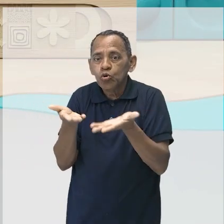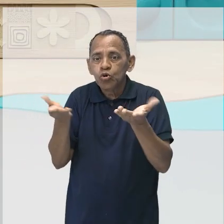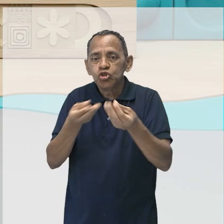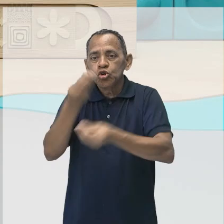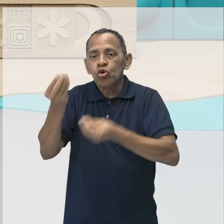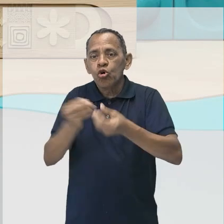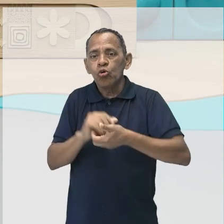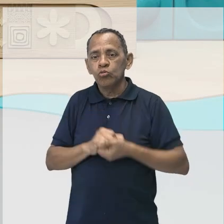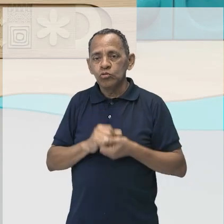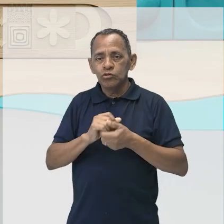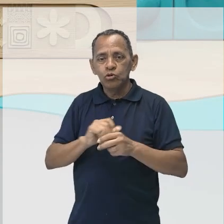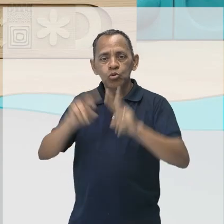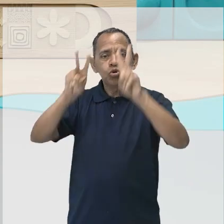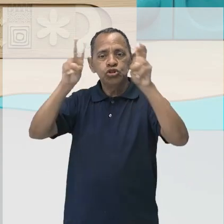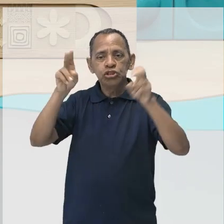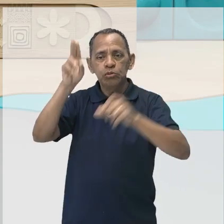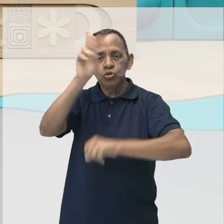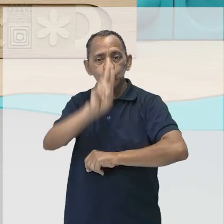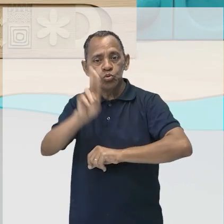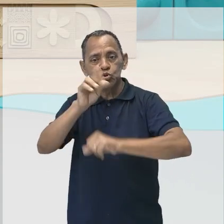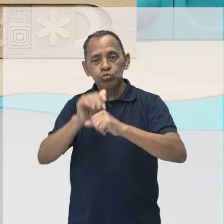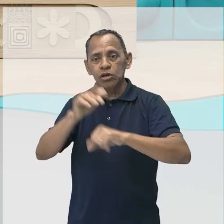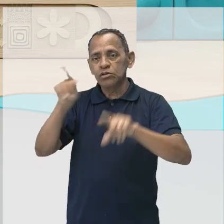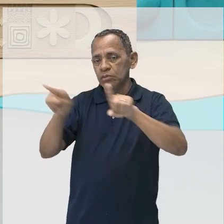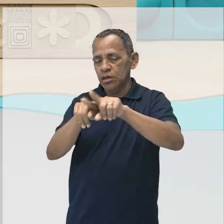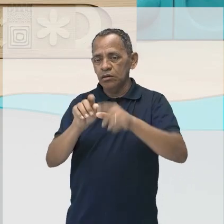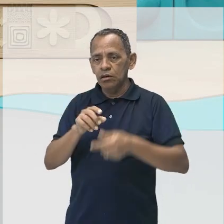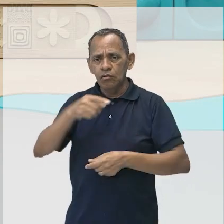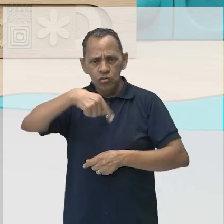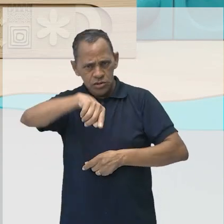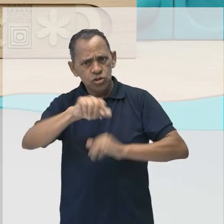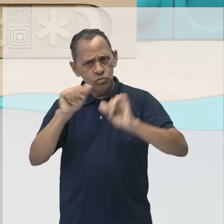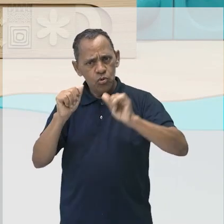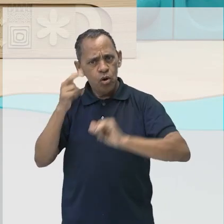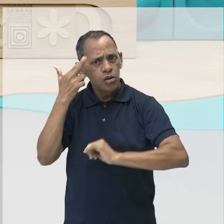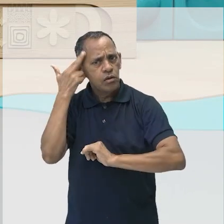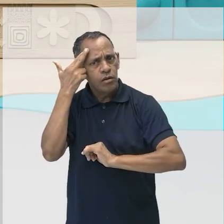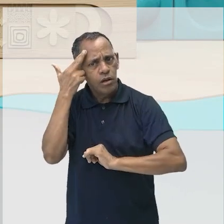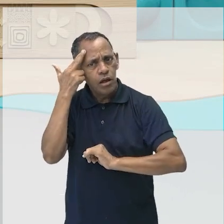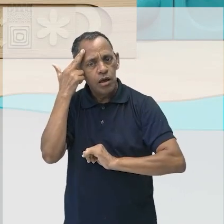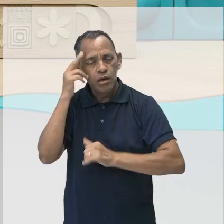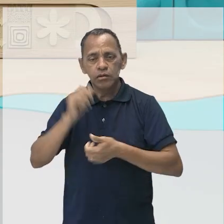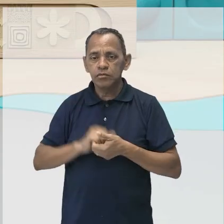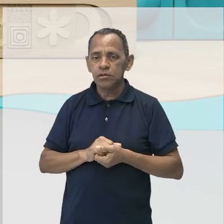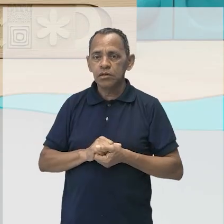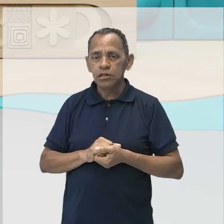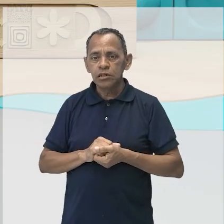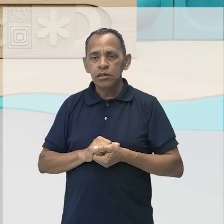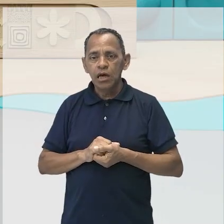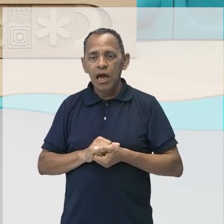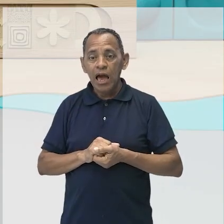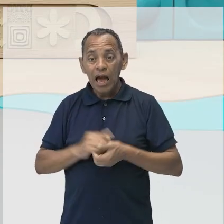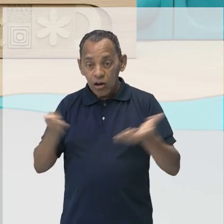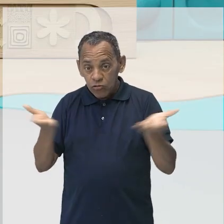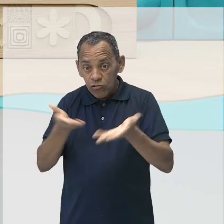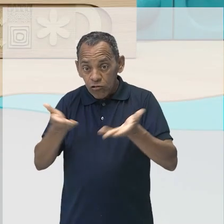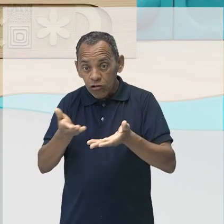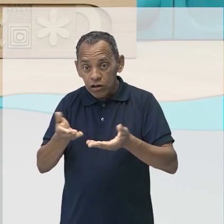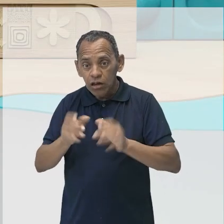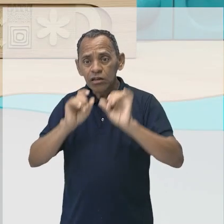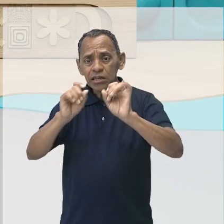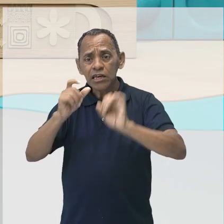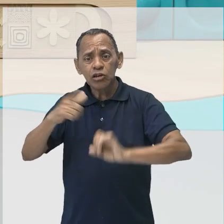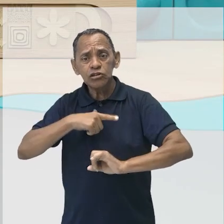é que está essa questão do consumismo? Vocês mesmos podem fazer uma reflexão aí nesse momento. O que é que eu tenho que